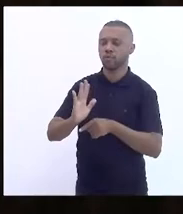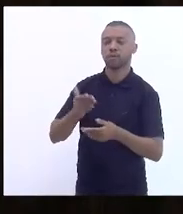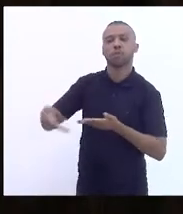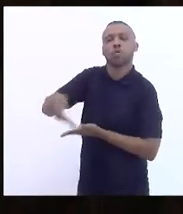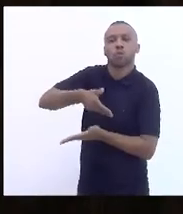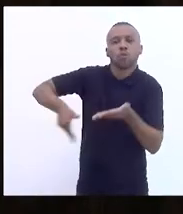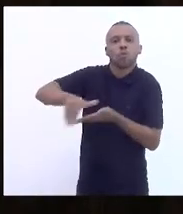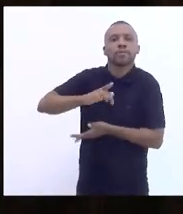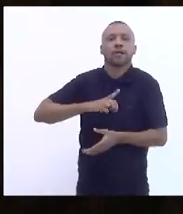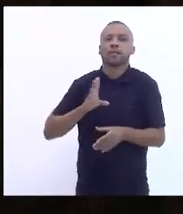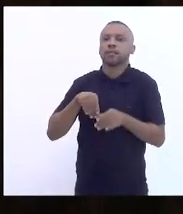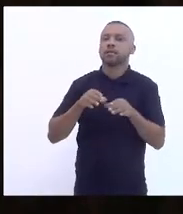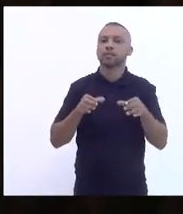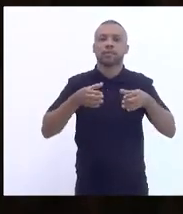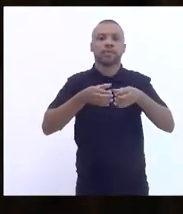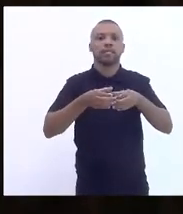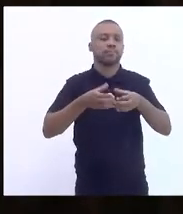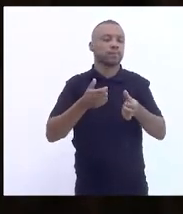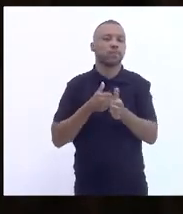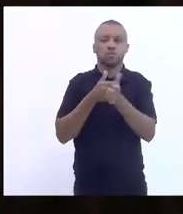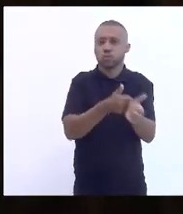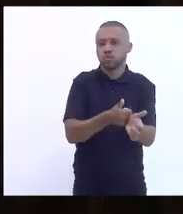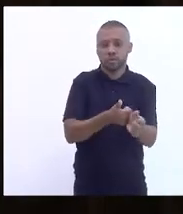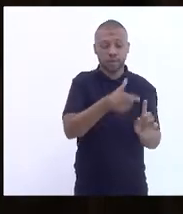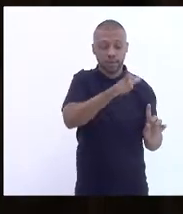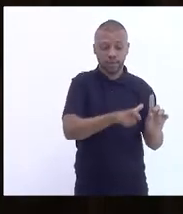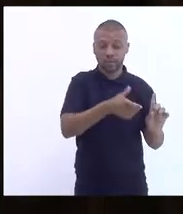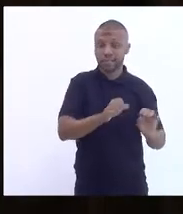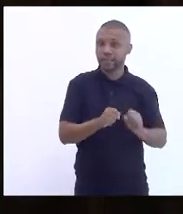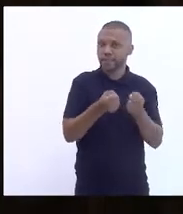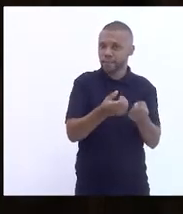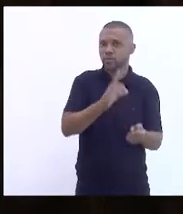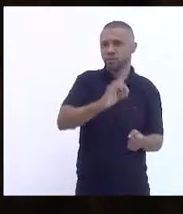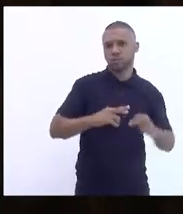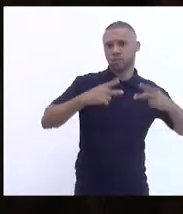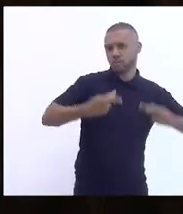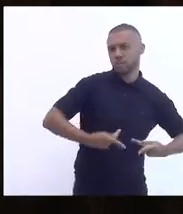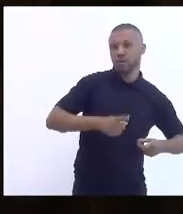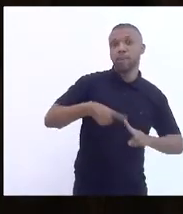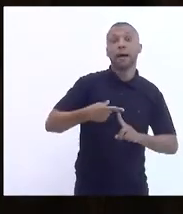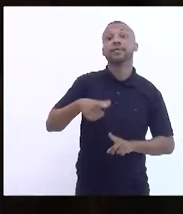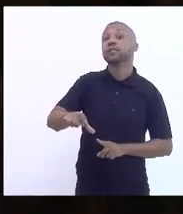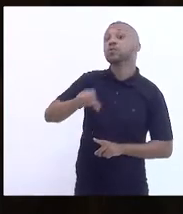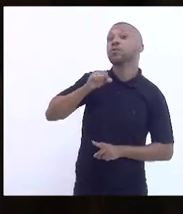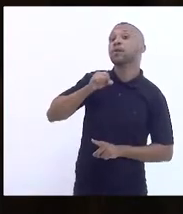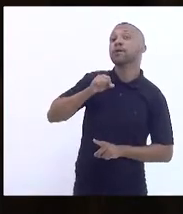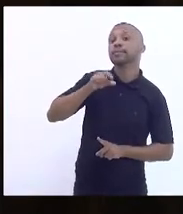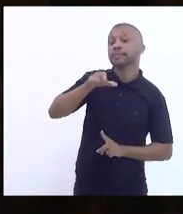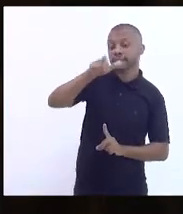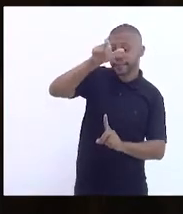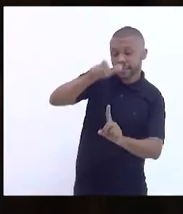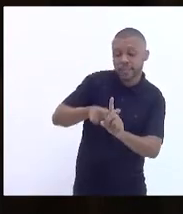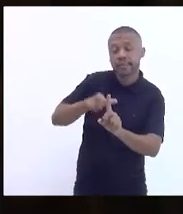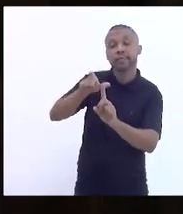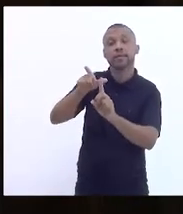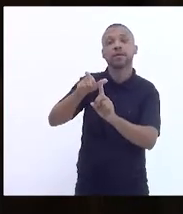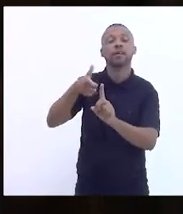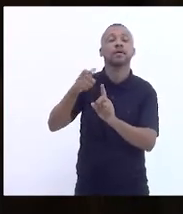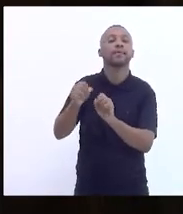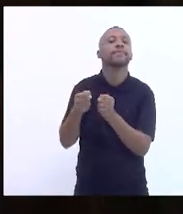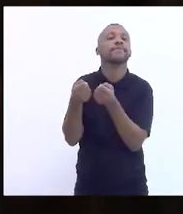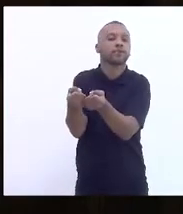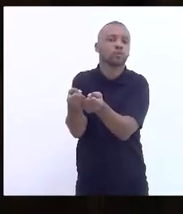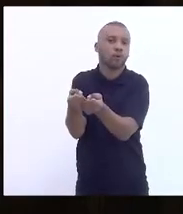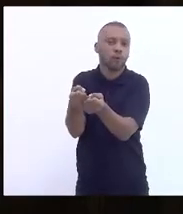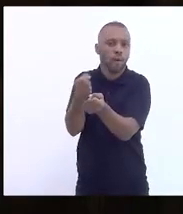entre a equipe que acompanha esse defensor direitos humanos e a escolha desse defensor eu